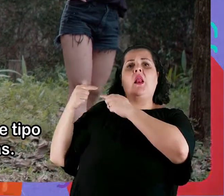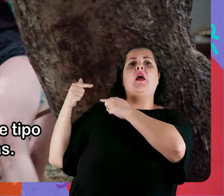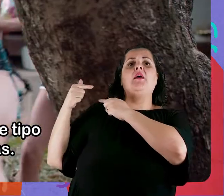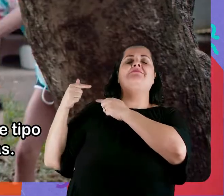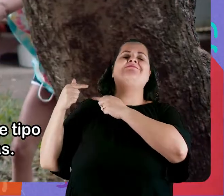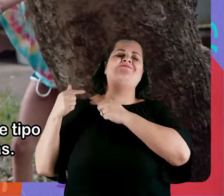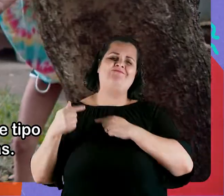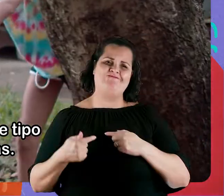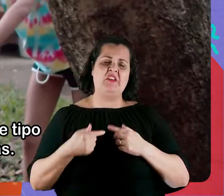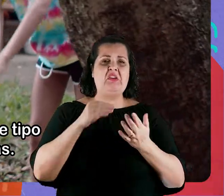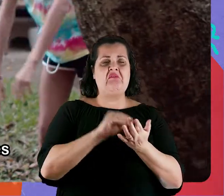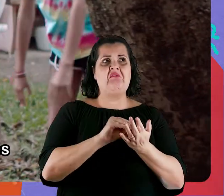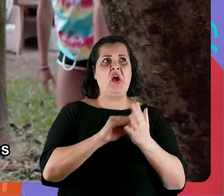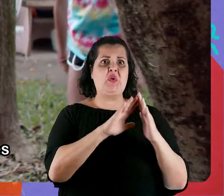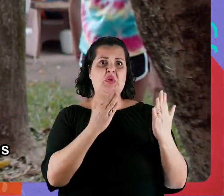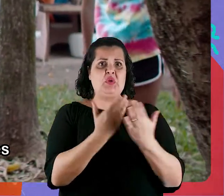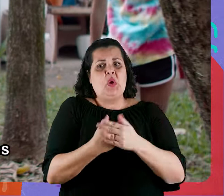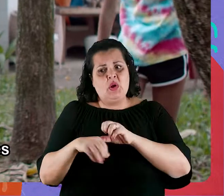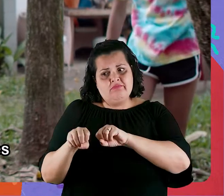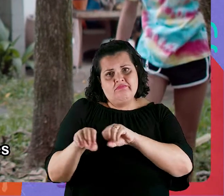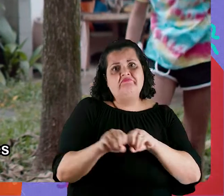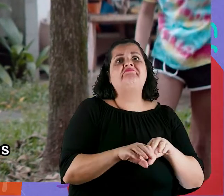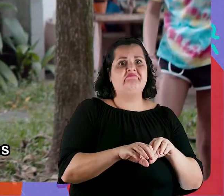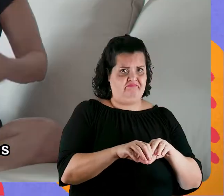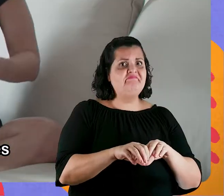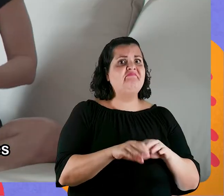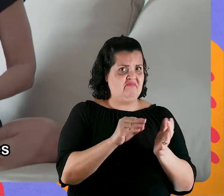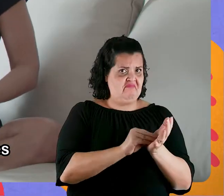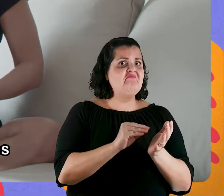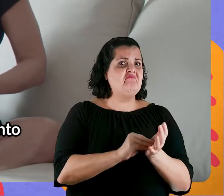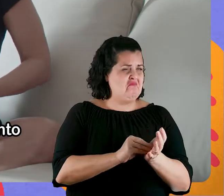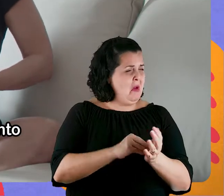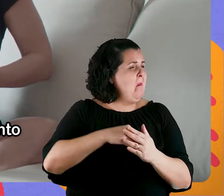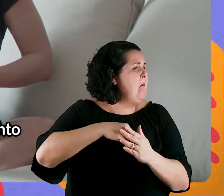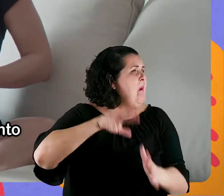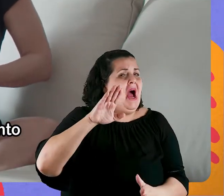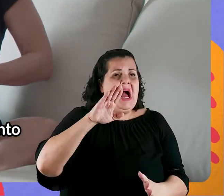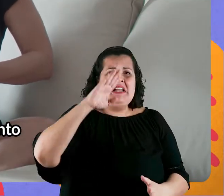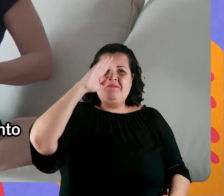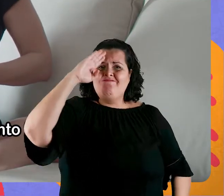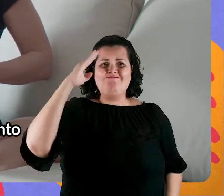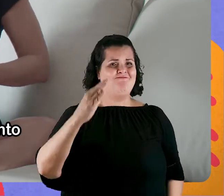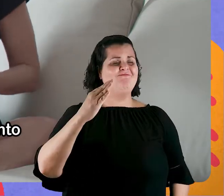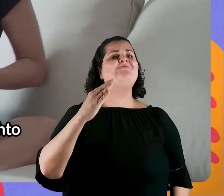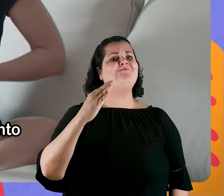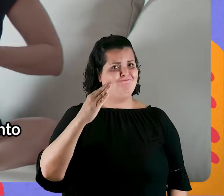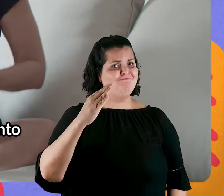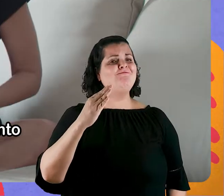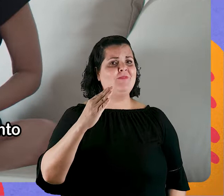inclusiva em escolas sabe basicamente para mim isso é um dos principais fatores que levam a gente a